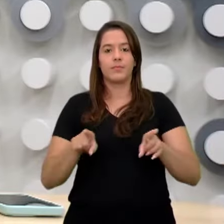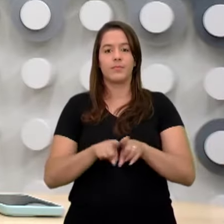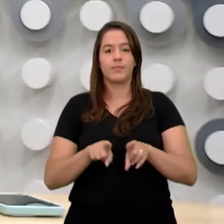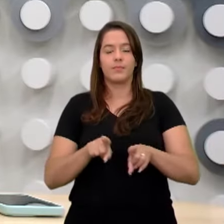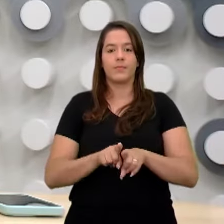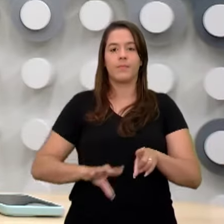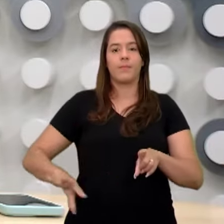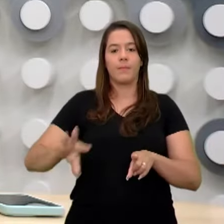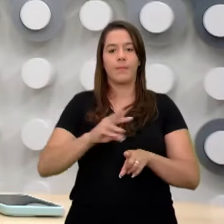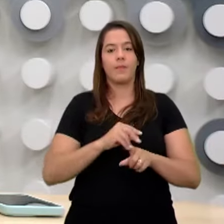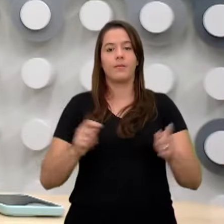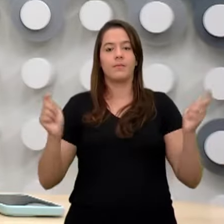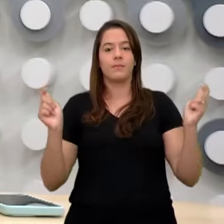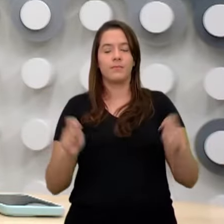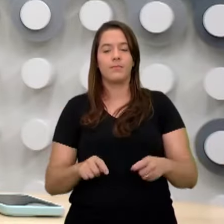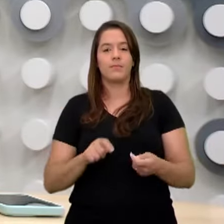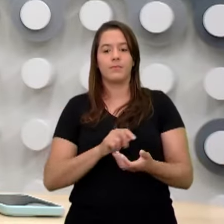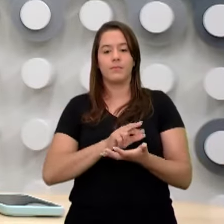né,